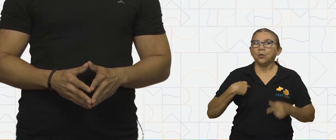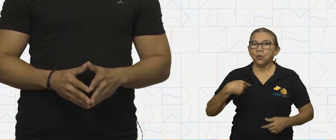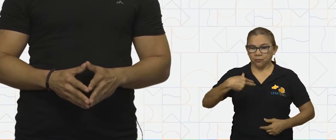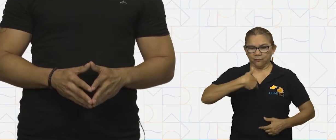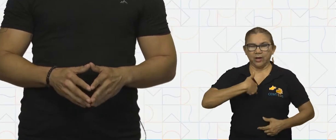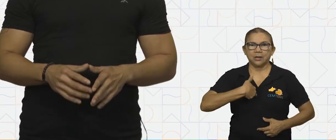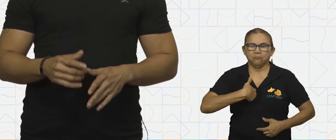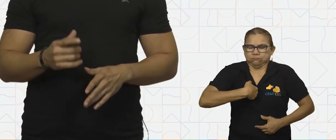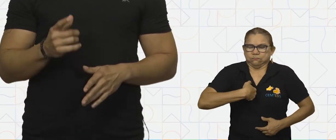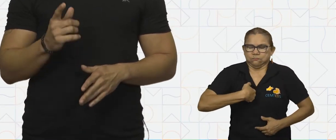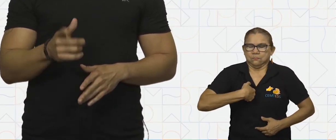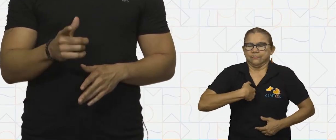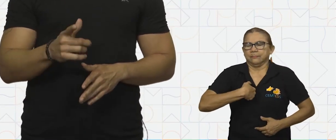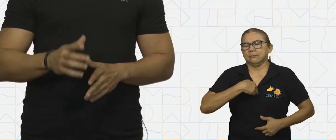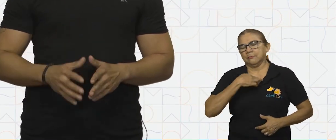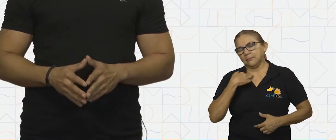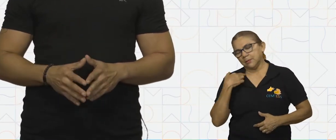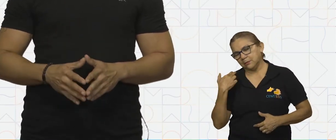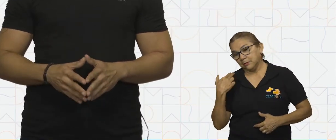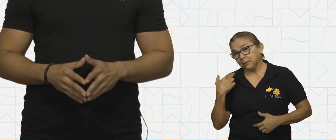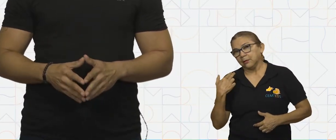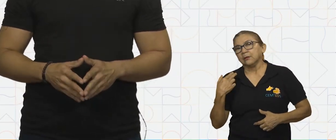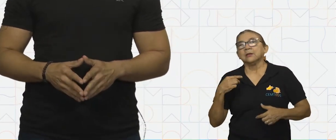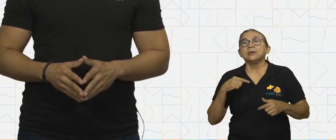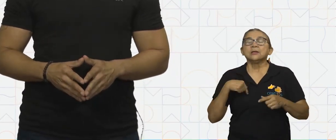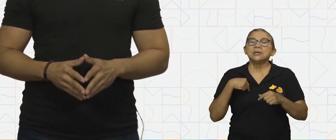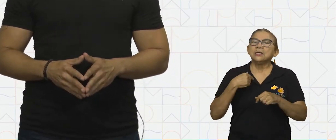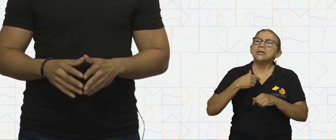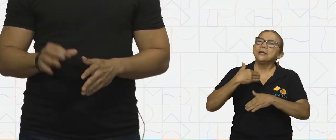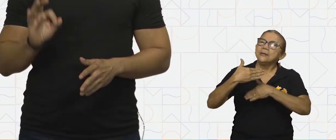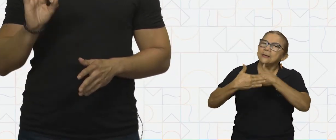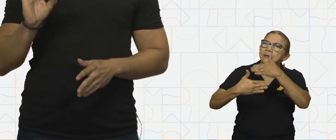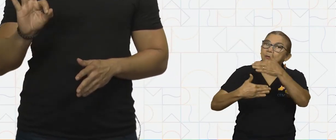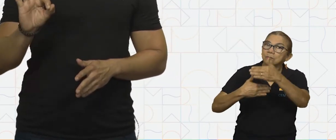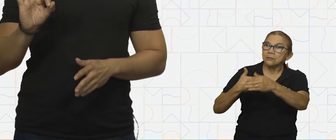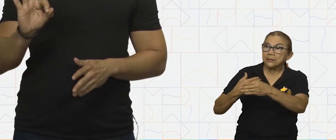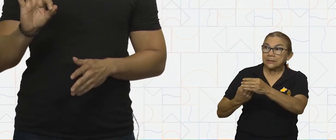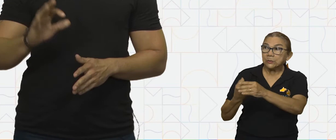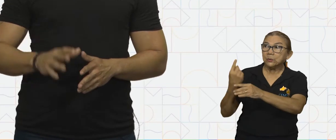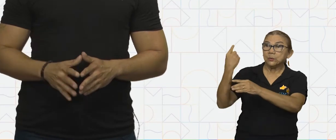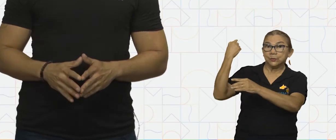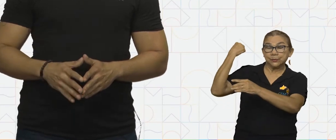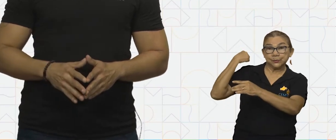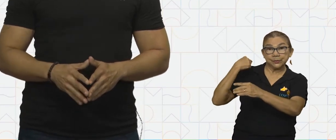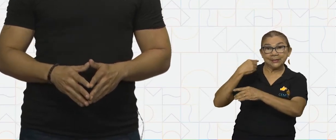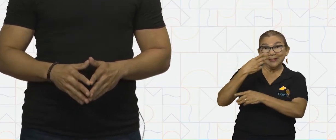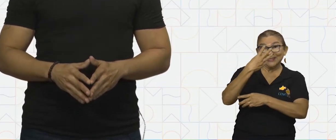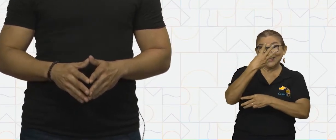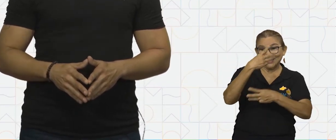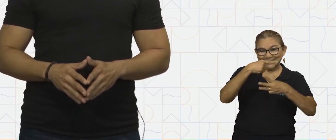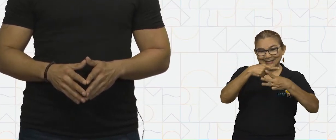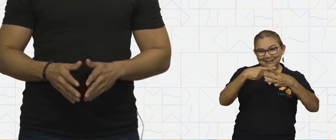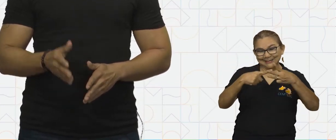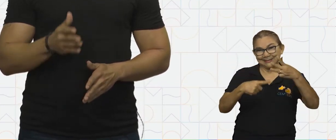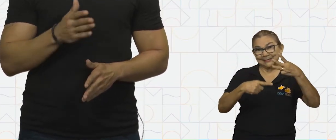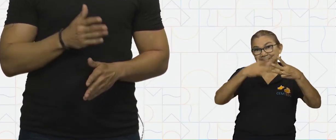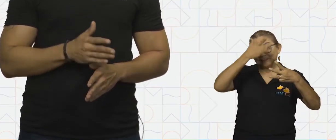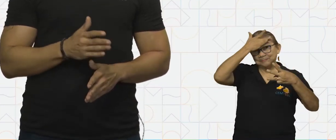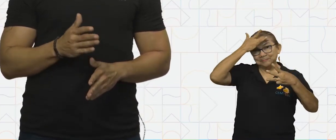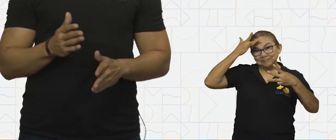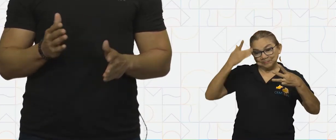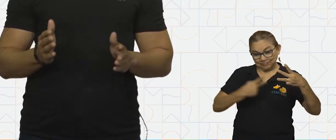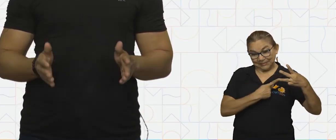comete suicídio. Nos 17 meses que sucederam a morte de Vargas, três presidentes ocupavam o poder. Até